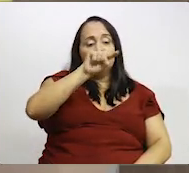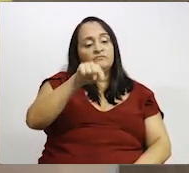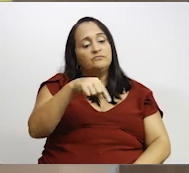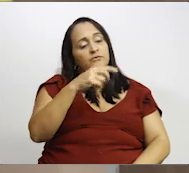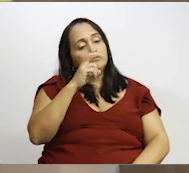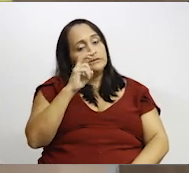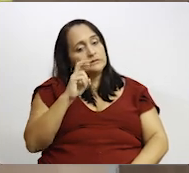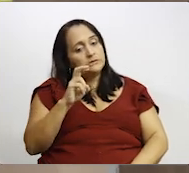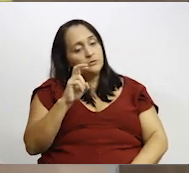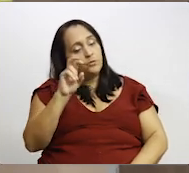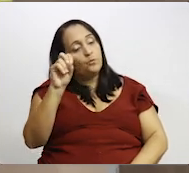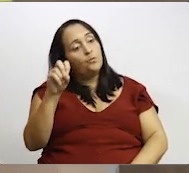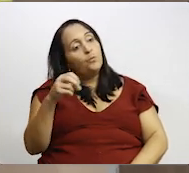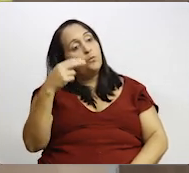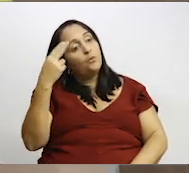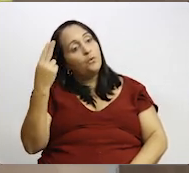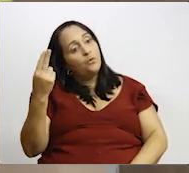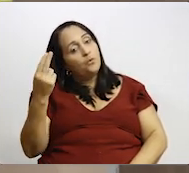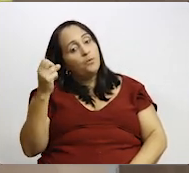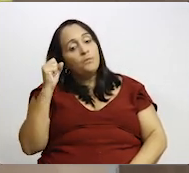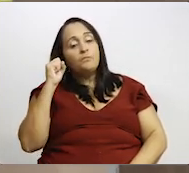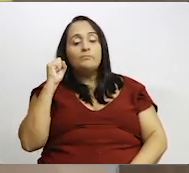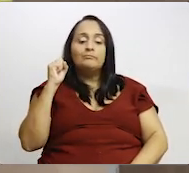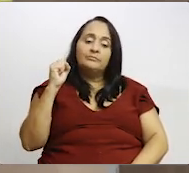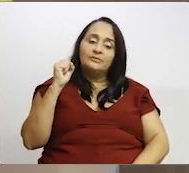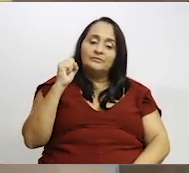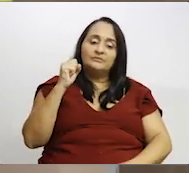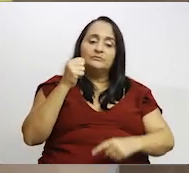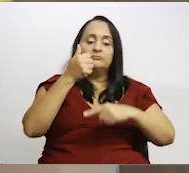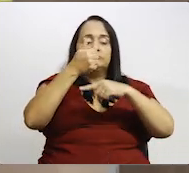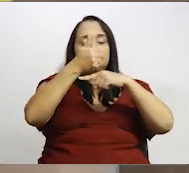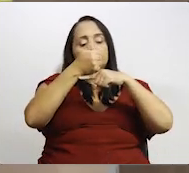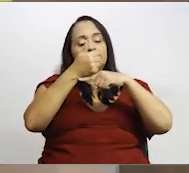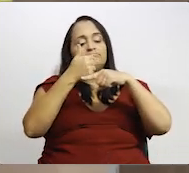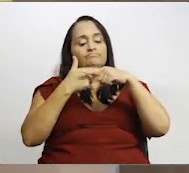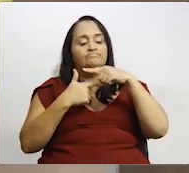como está ali, também pode representar